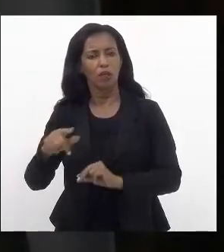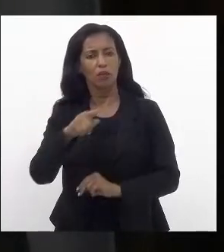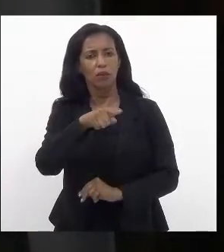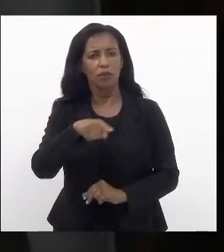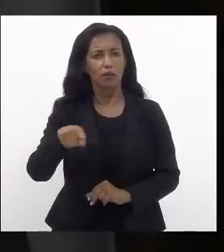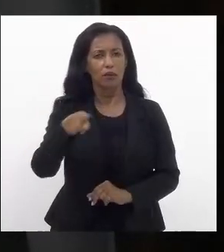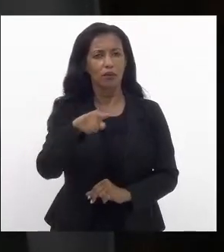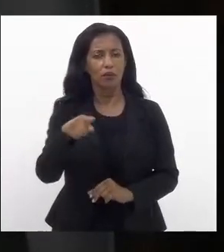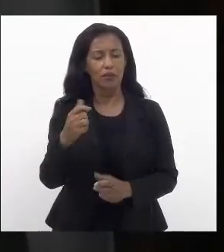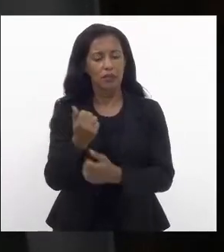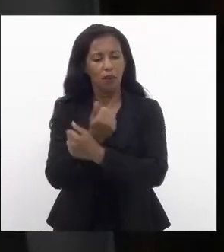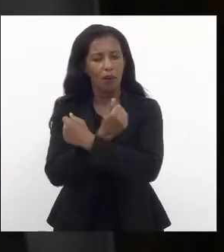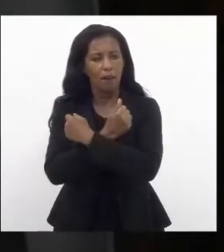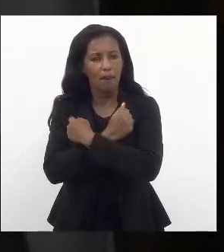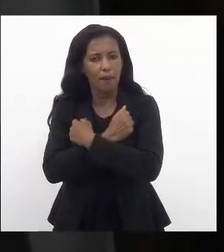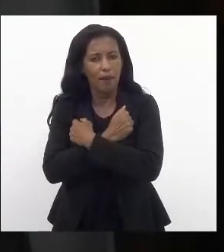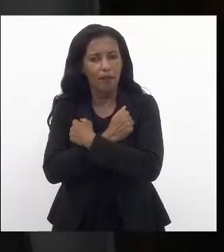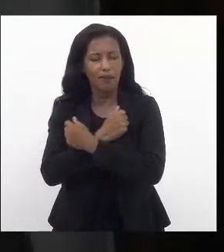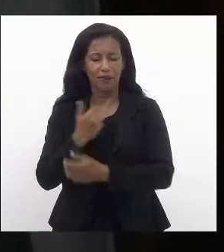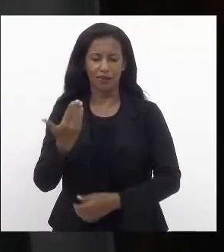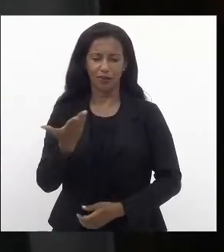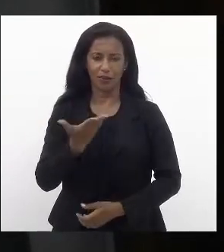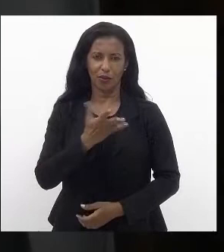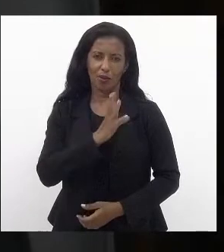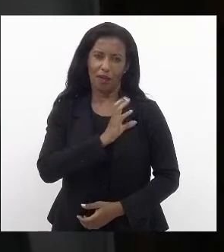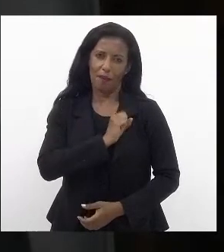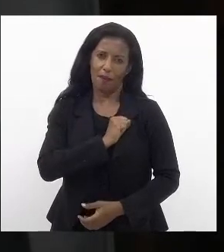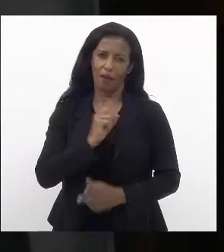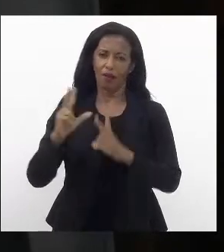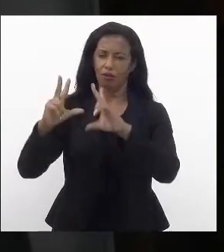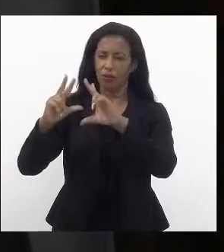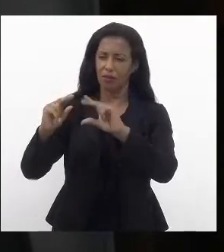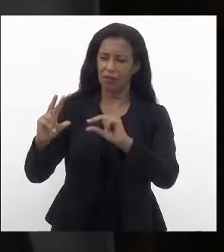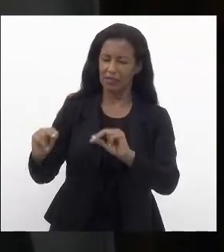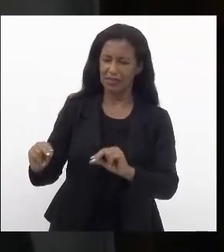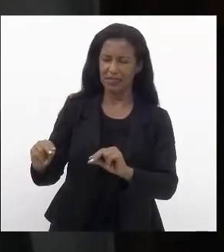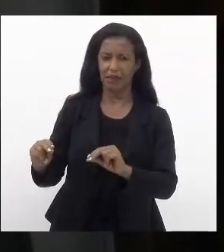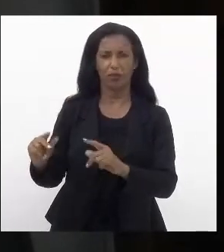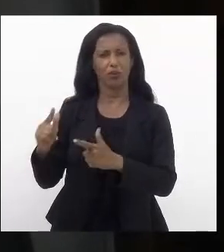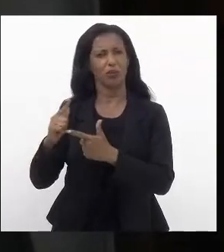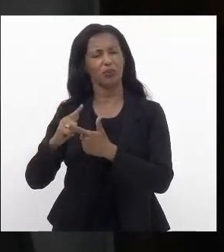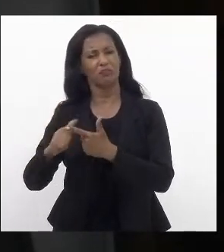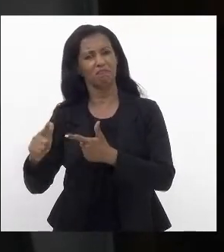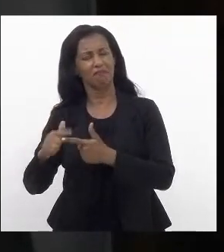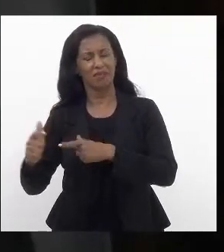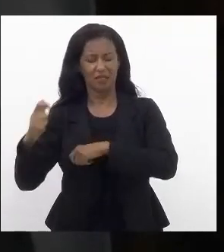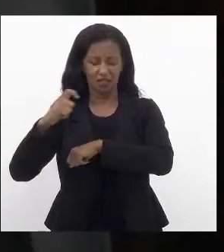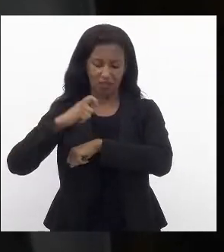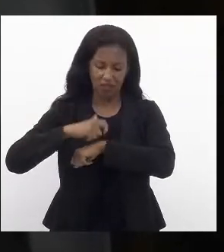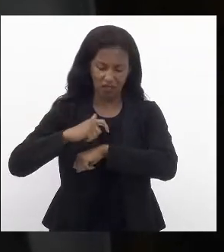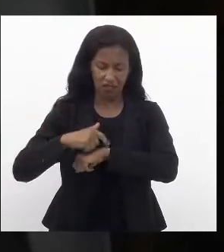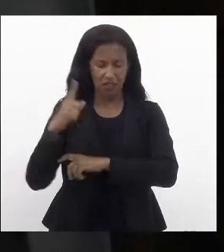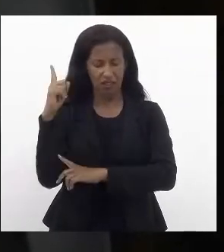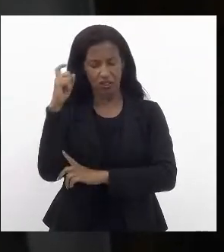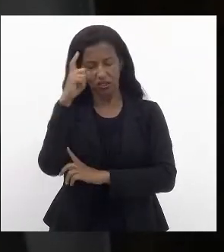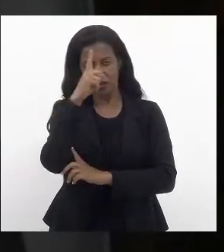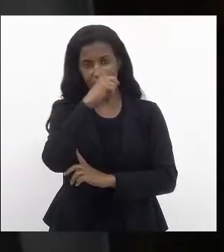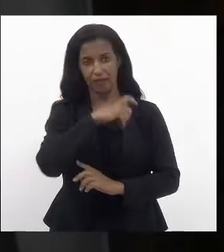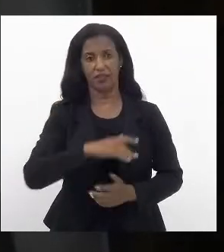estão abraçando nosso amado Líbano ferido nesses momentos